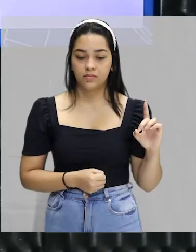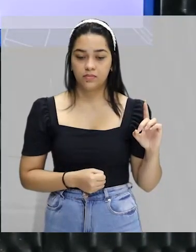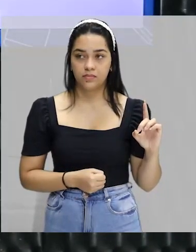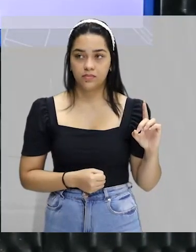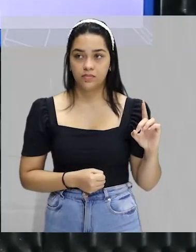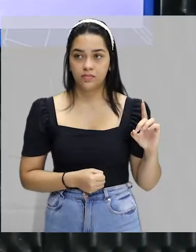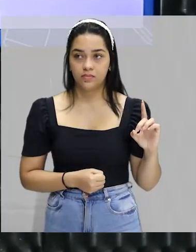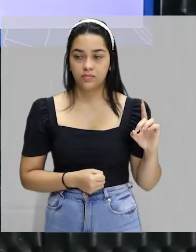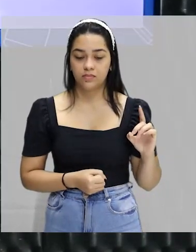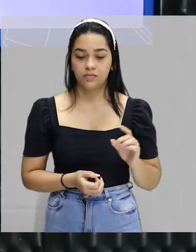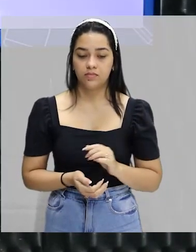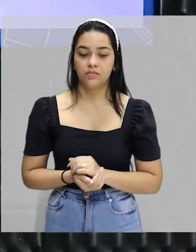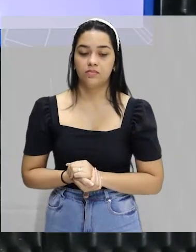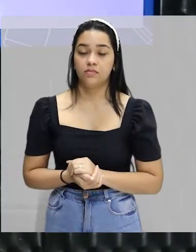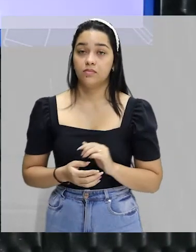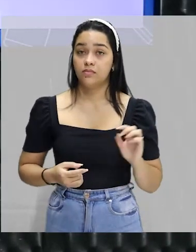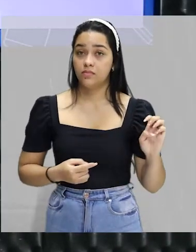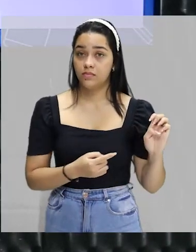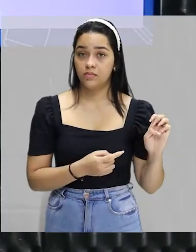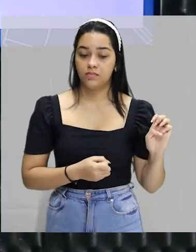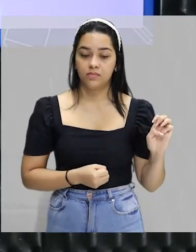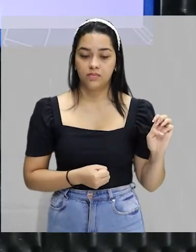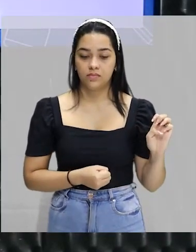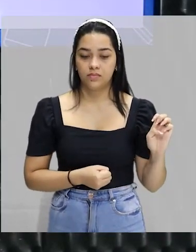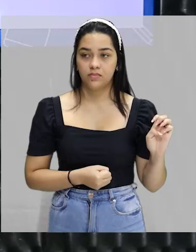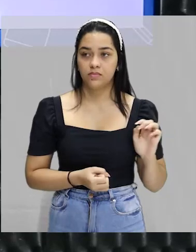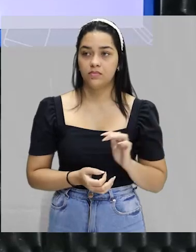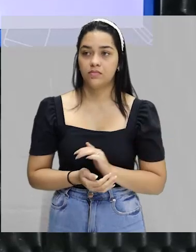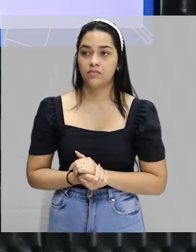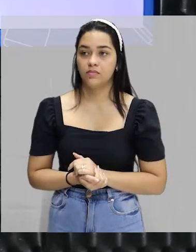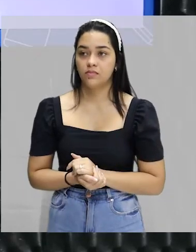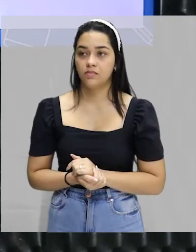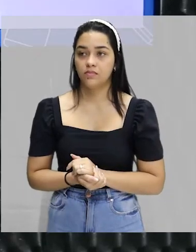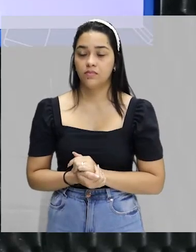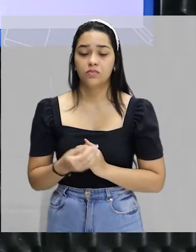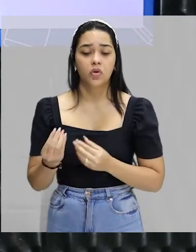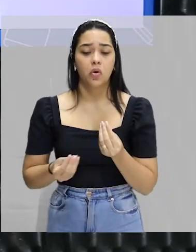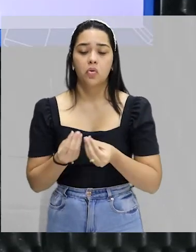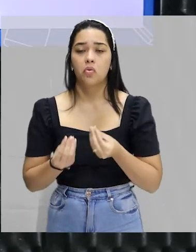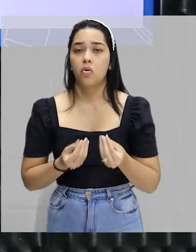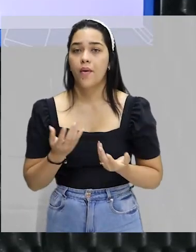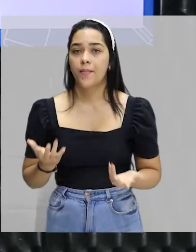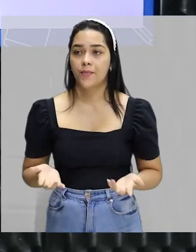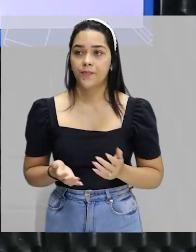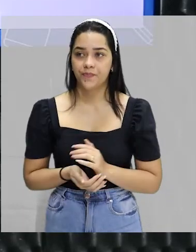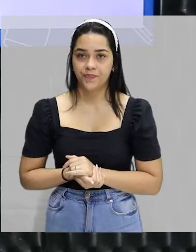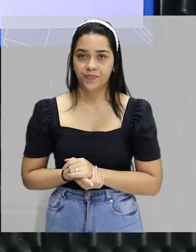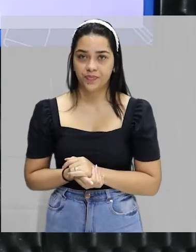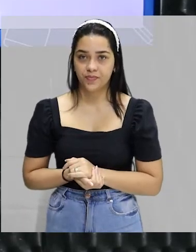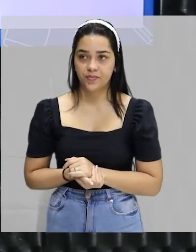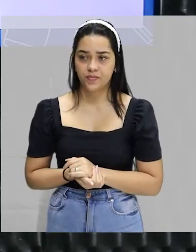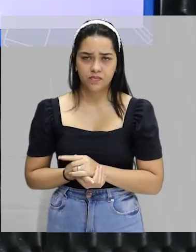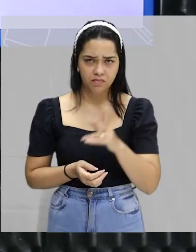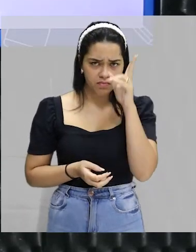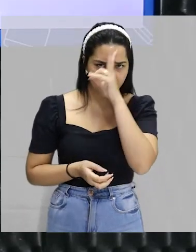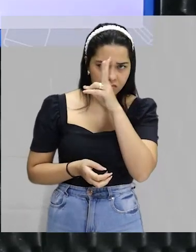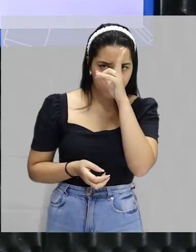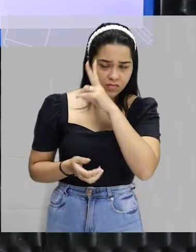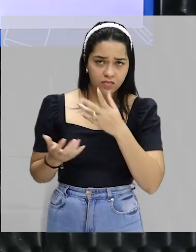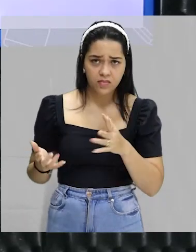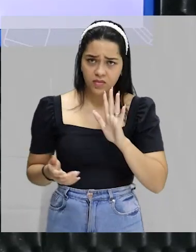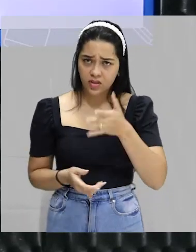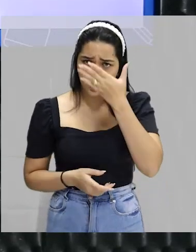está cercada pelos policiais e a sala está cheia de gente. Como é que fica? Hã? Não lembra?